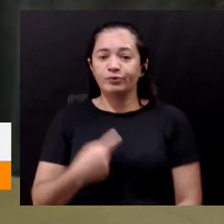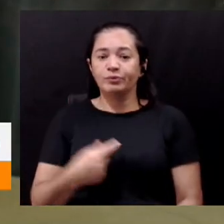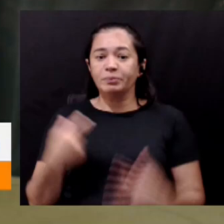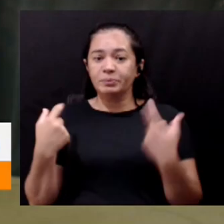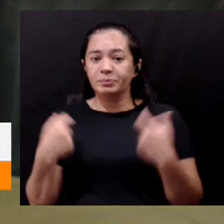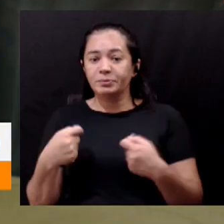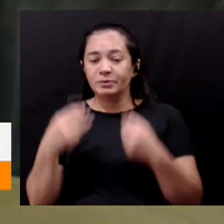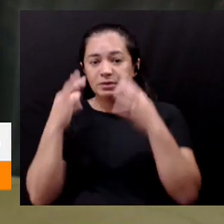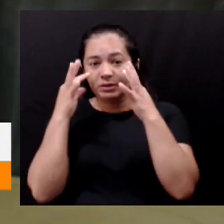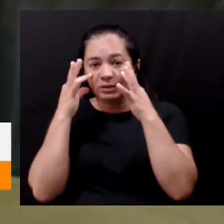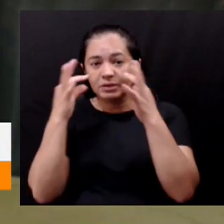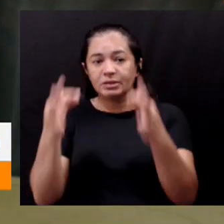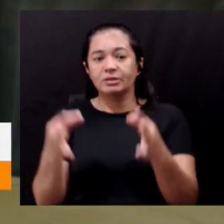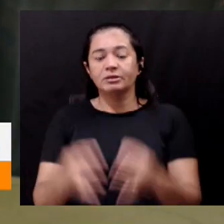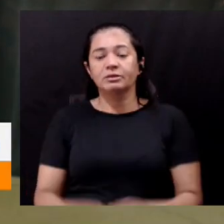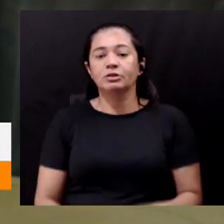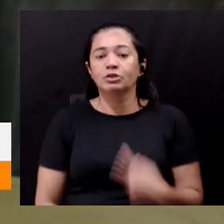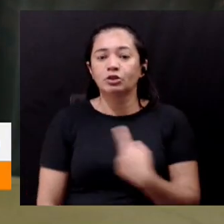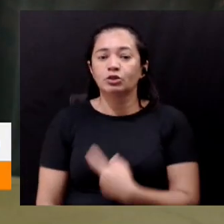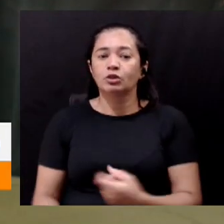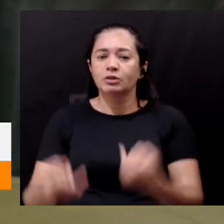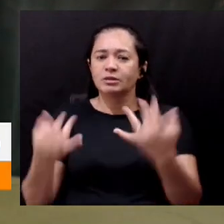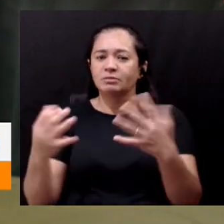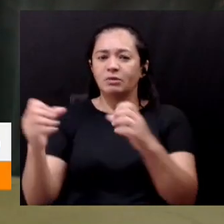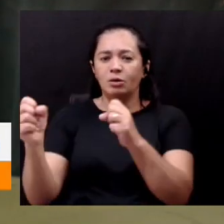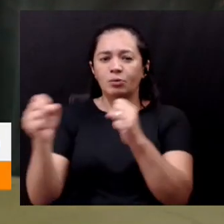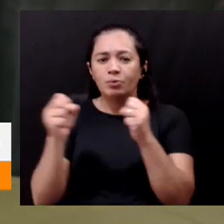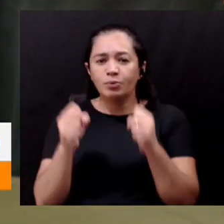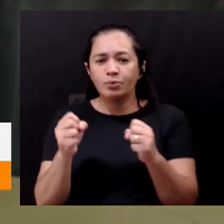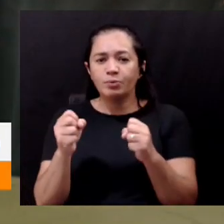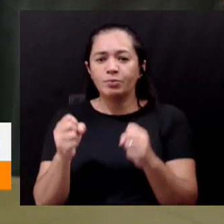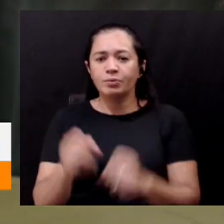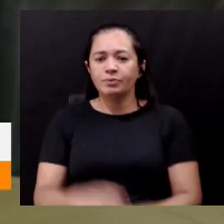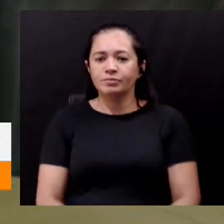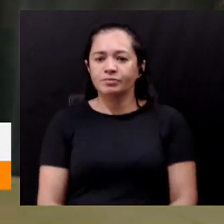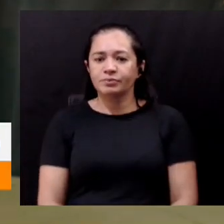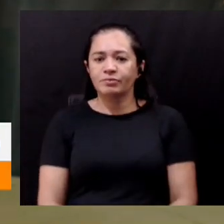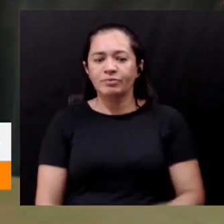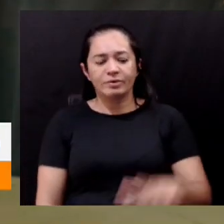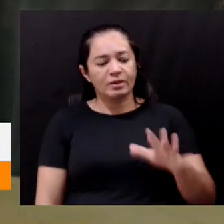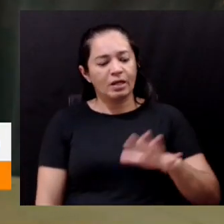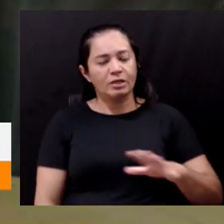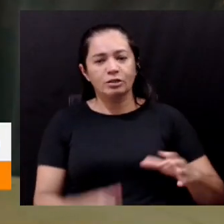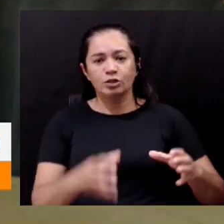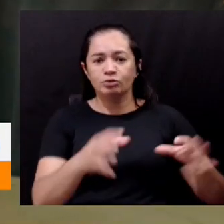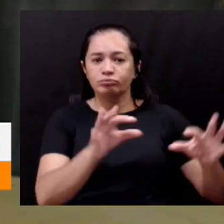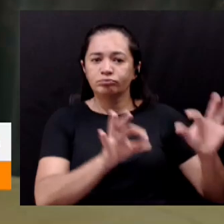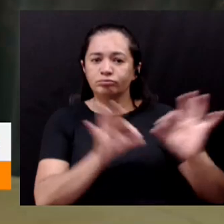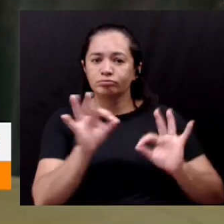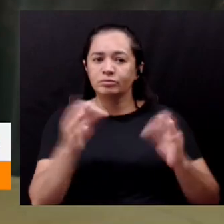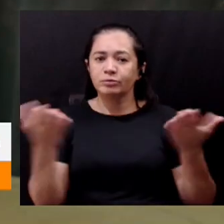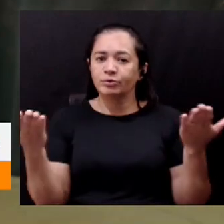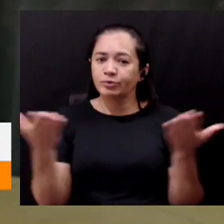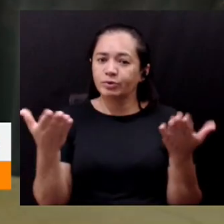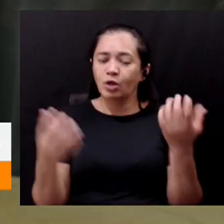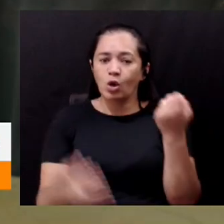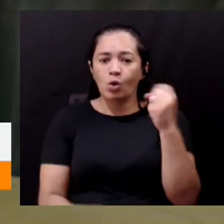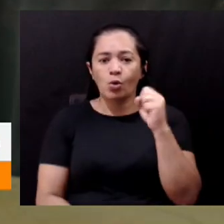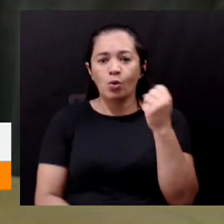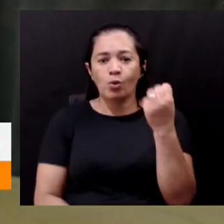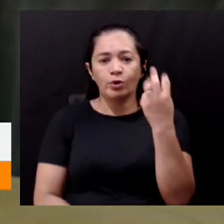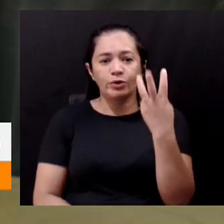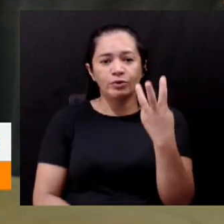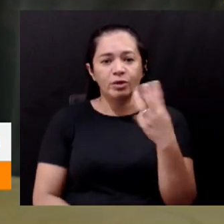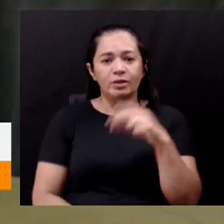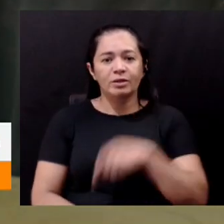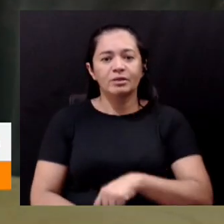fala do poder nas organizações. Agora, 8h35, tem mais? Tem mais? Daqui a pouco eu quero